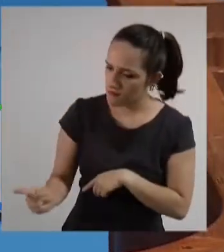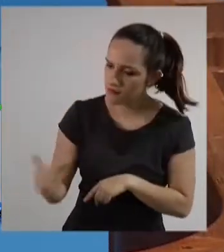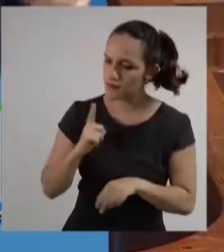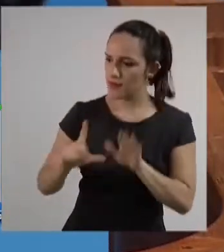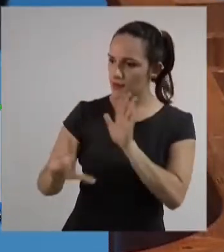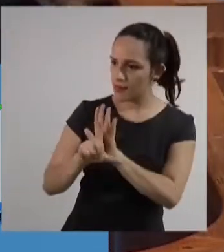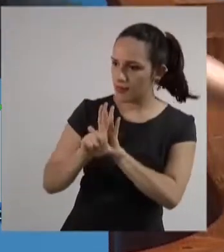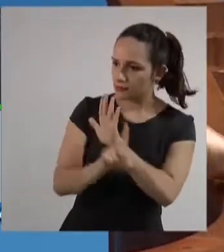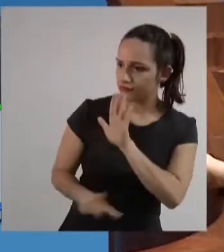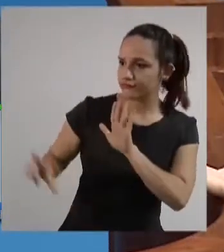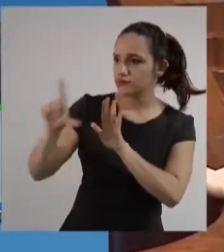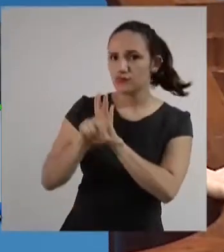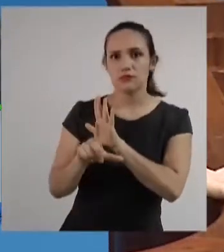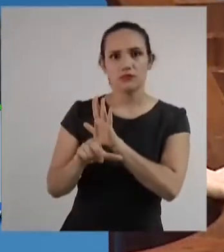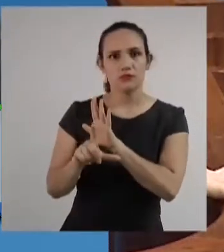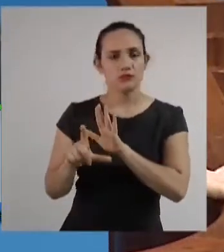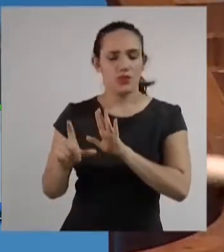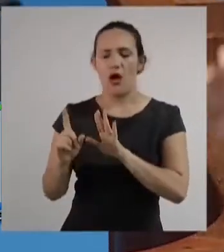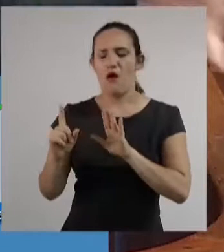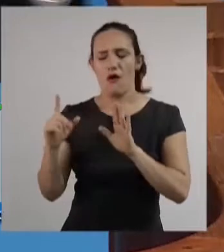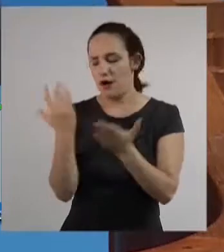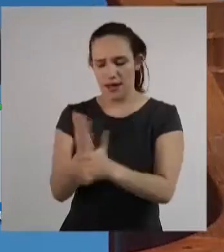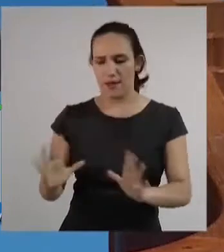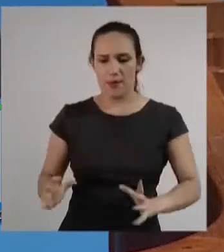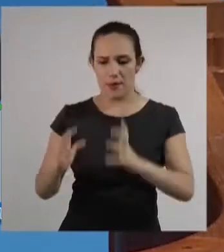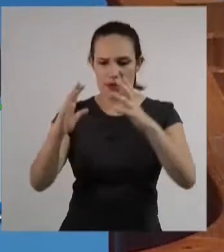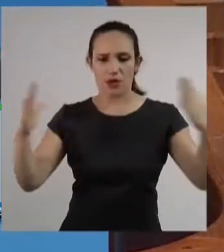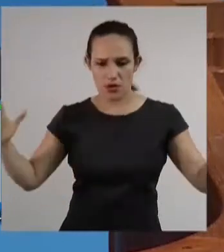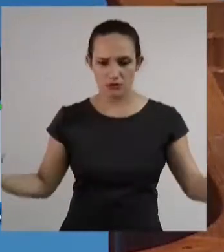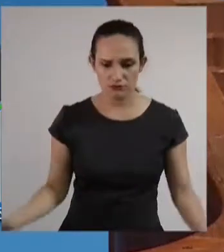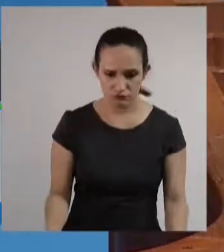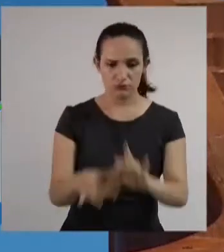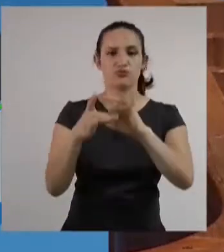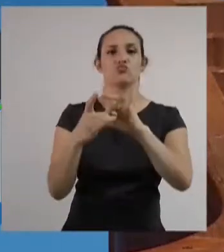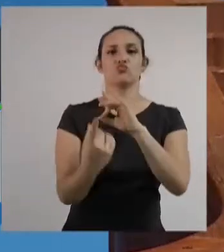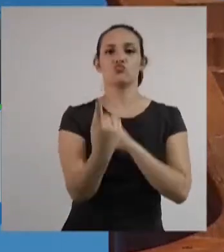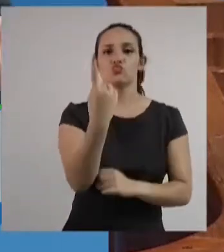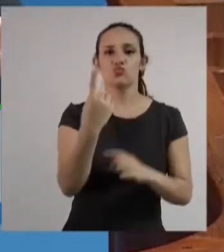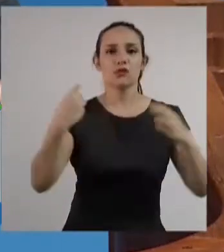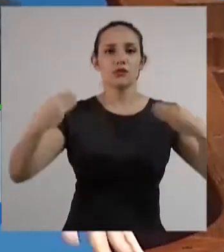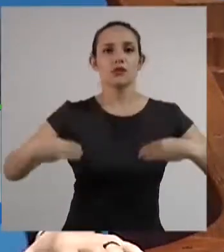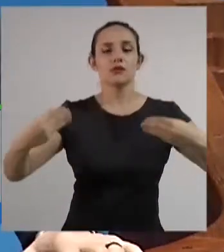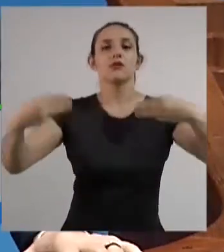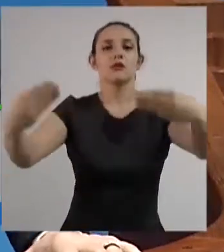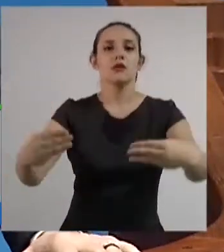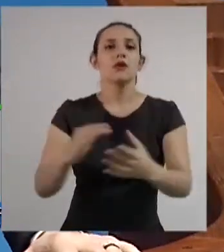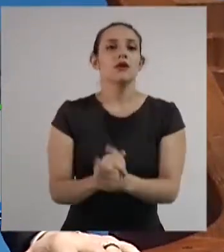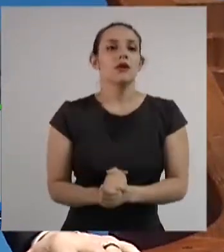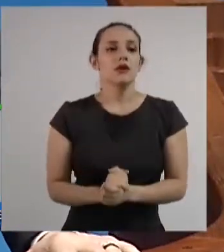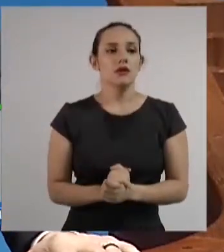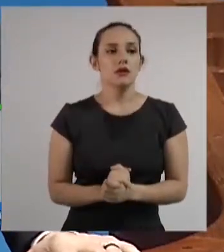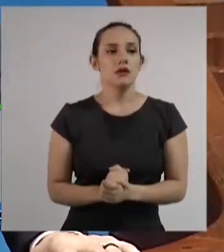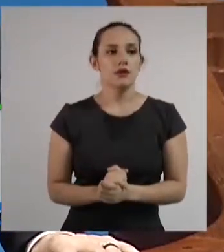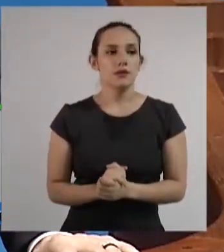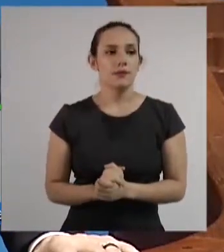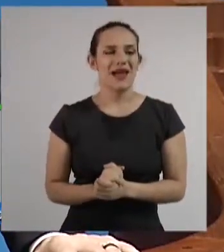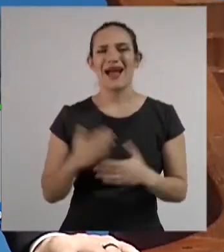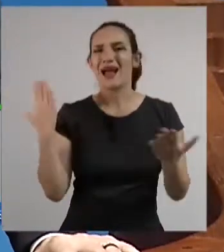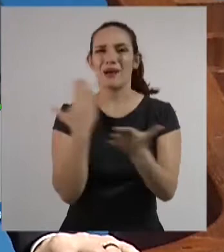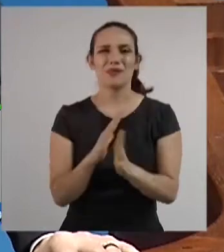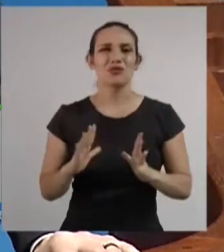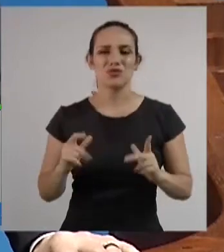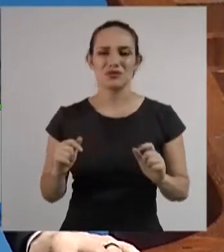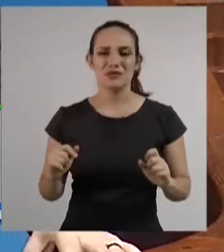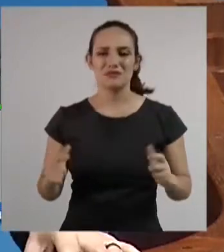legislação ambiental. Vamos acabar com isso. Cria um ministério só para acabar com